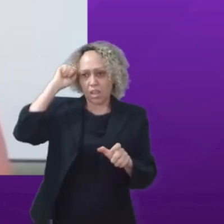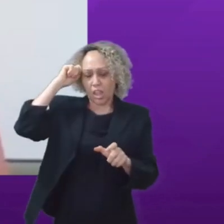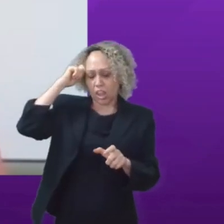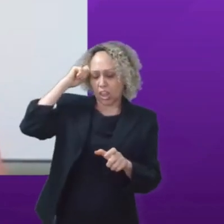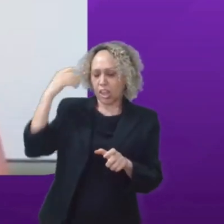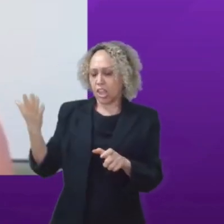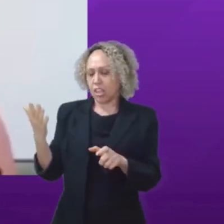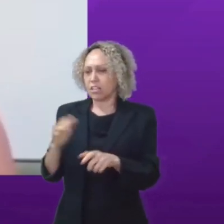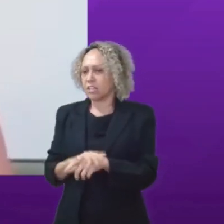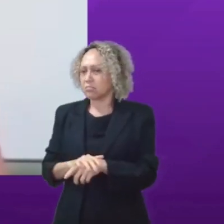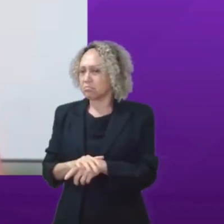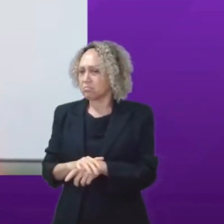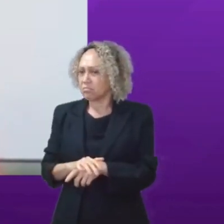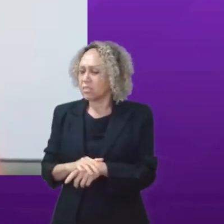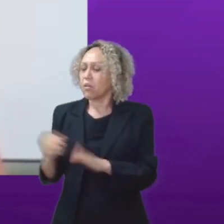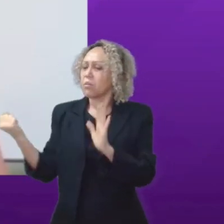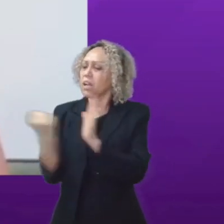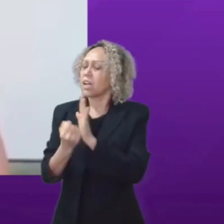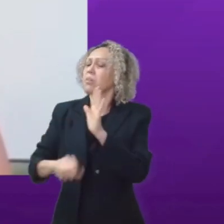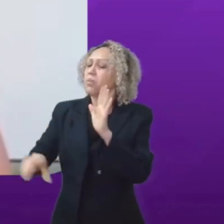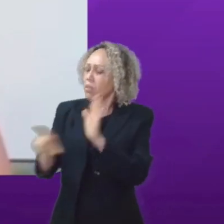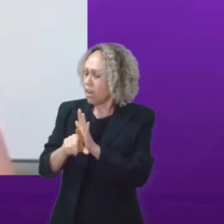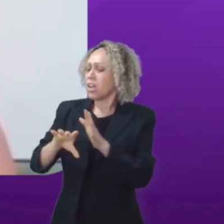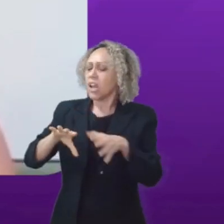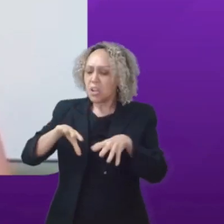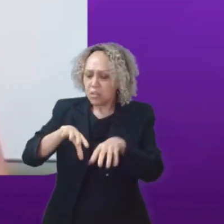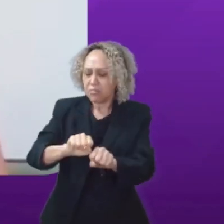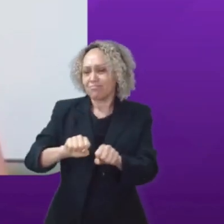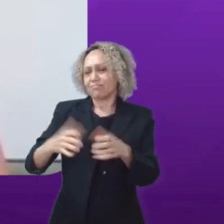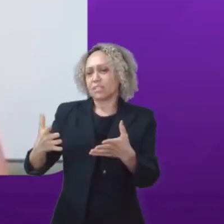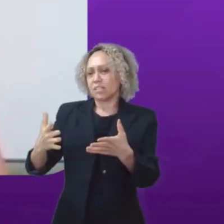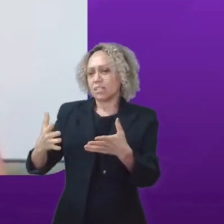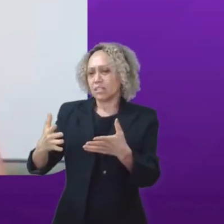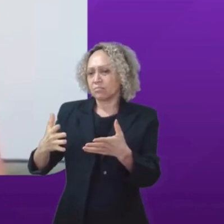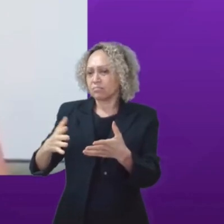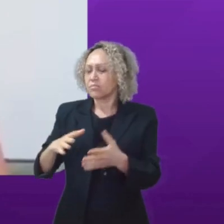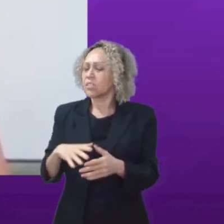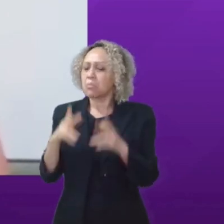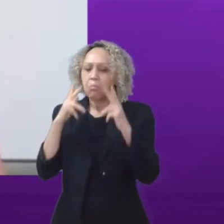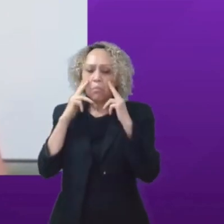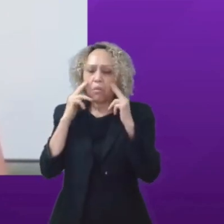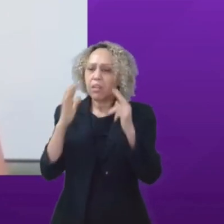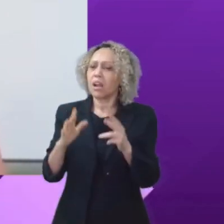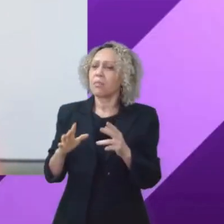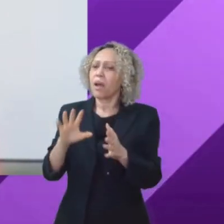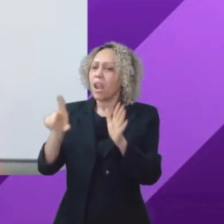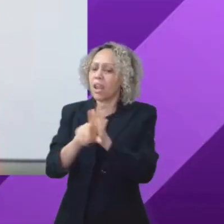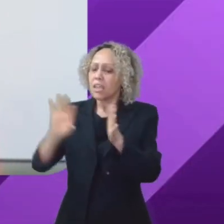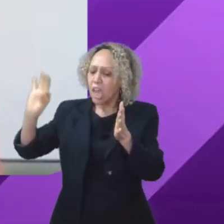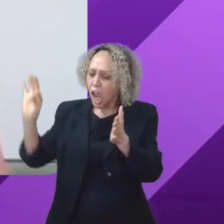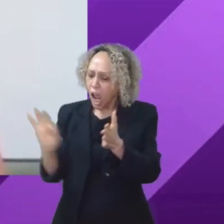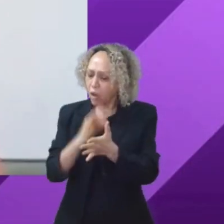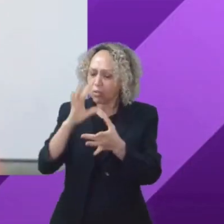da colonização, tudo isso foi marcado por leis que não só naturalizavam, mas por leis que autorizavam que essas